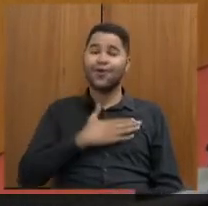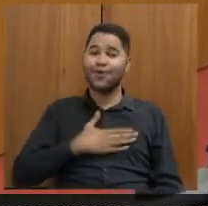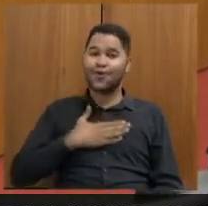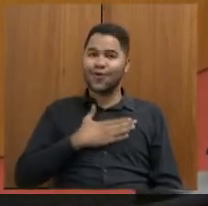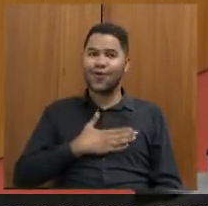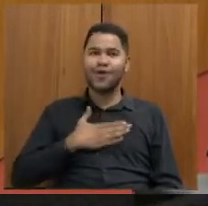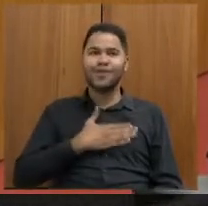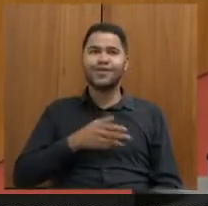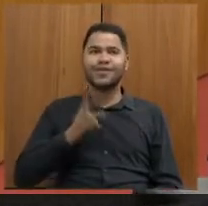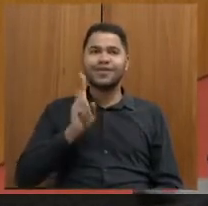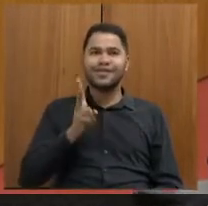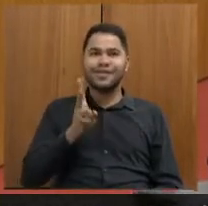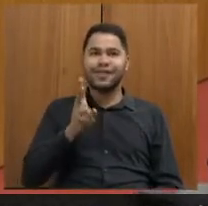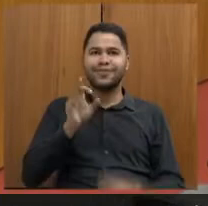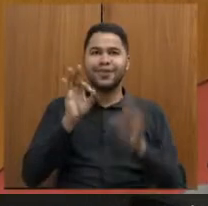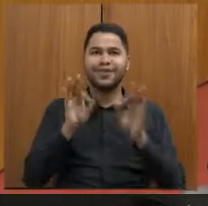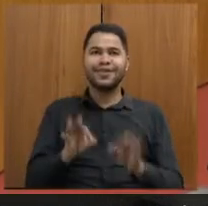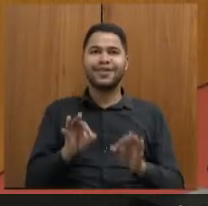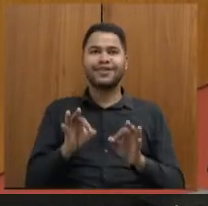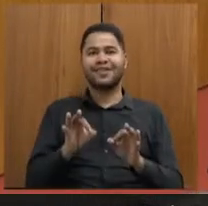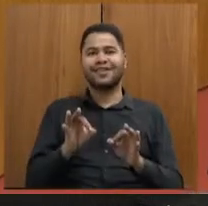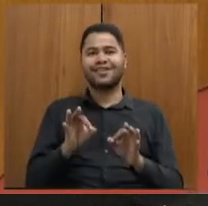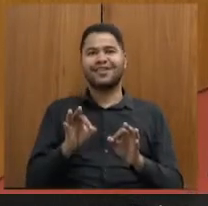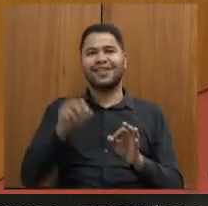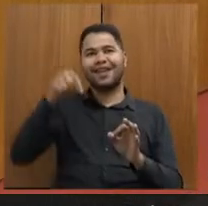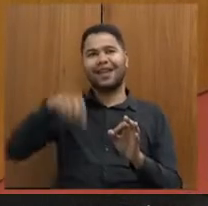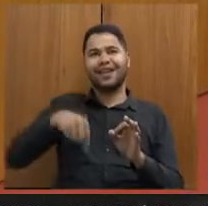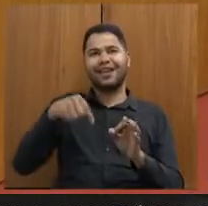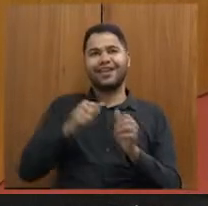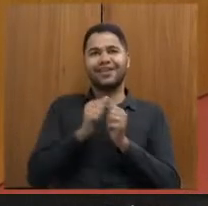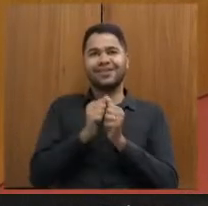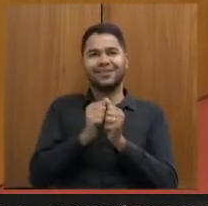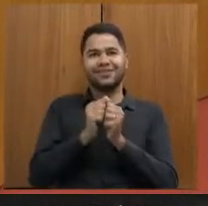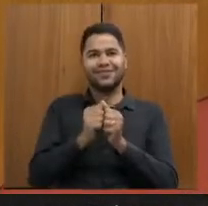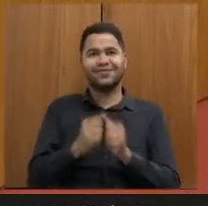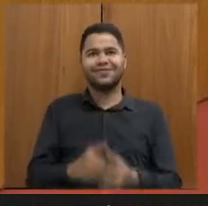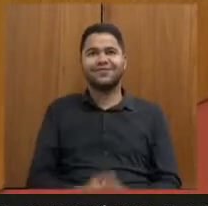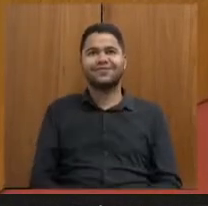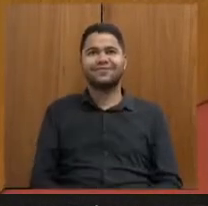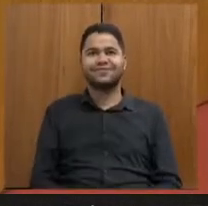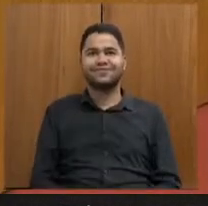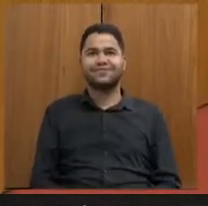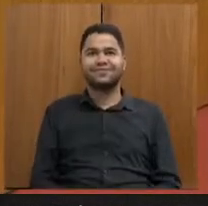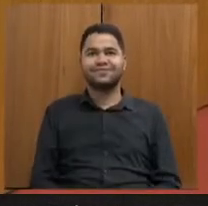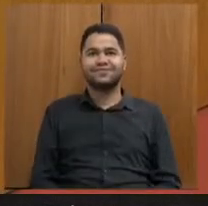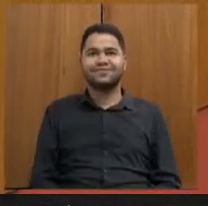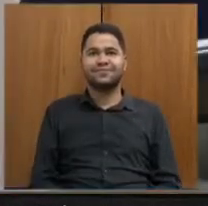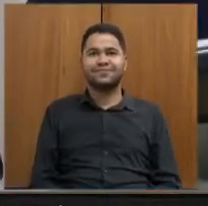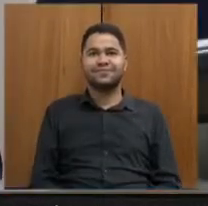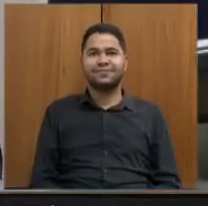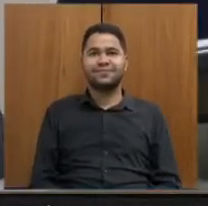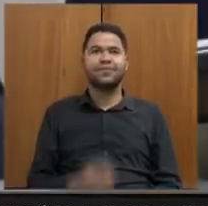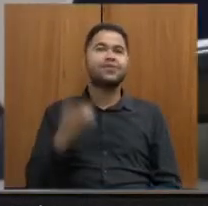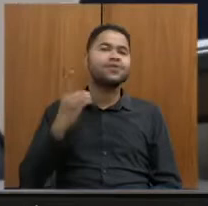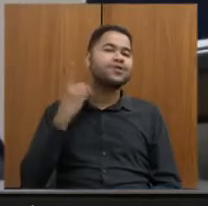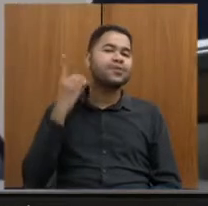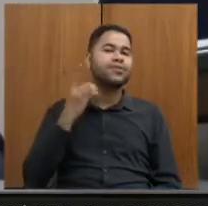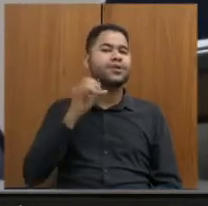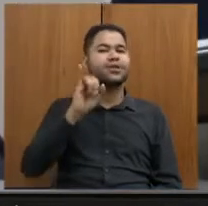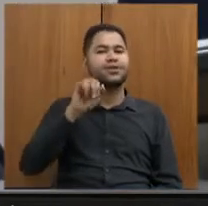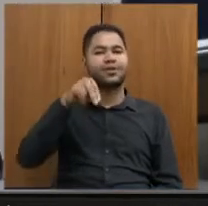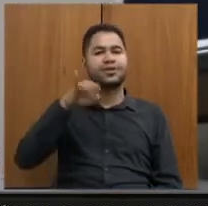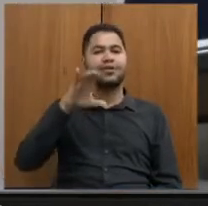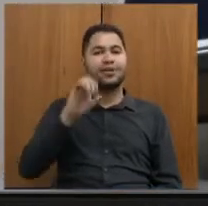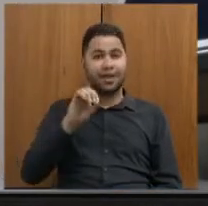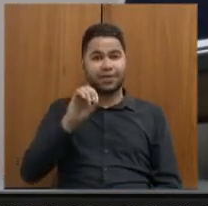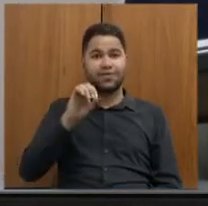excelência Eu sempre tenho certeza que você tá aqui nos acompanha até Deputado Inácio Franco também